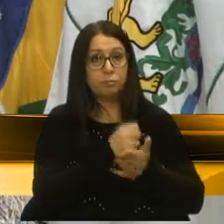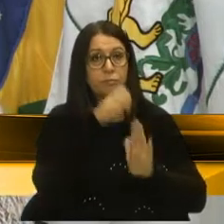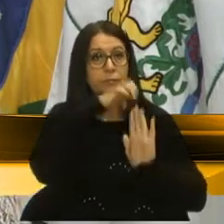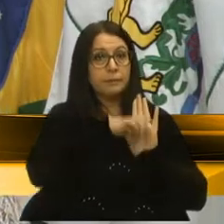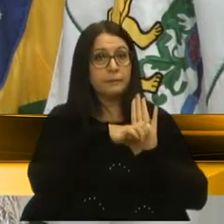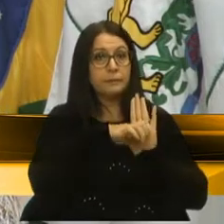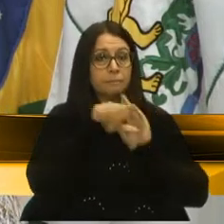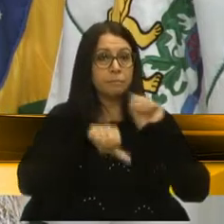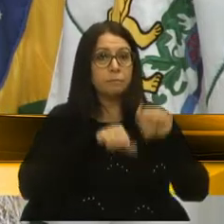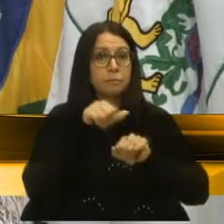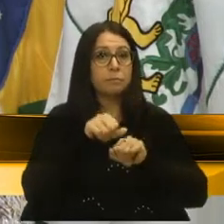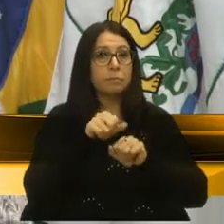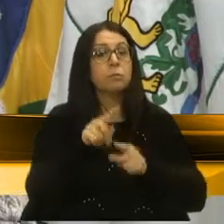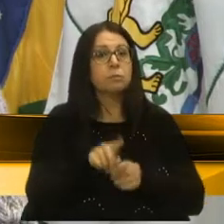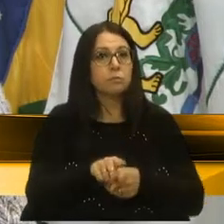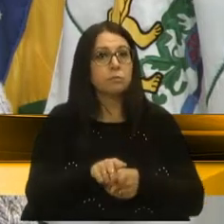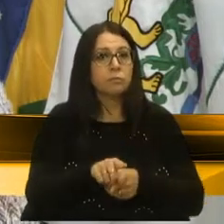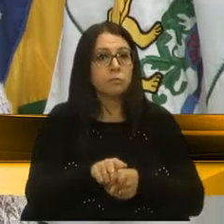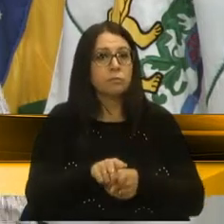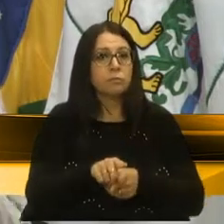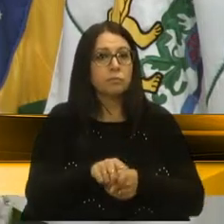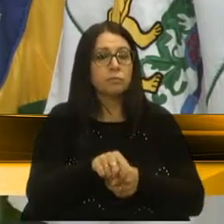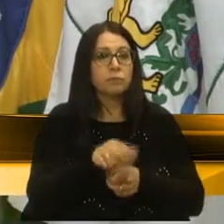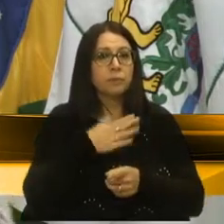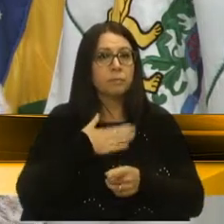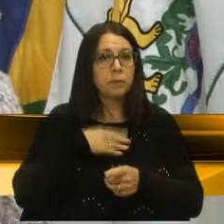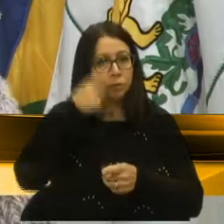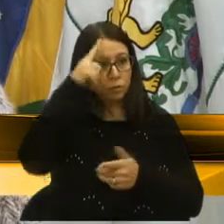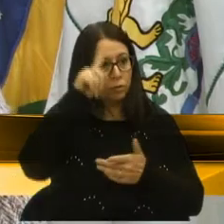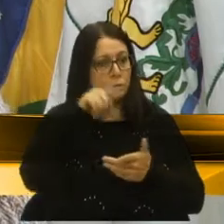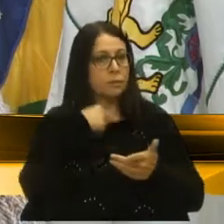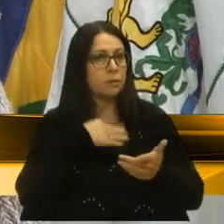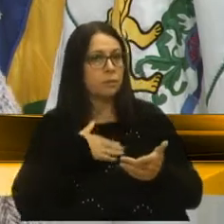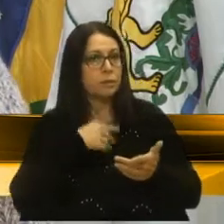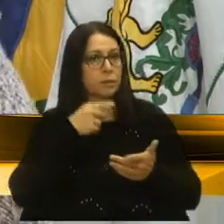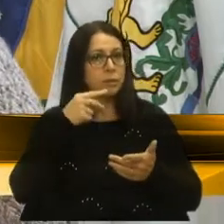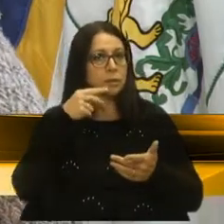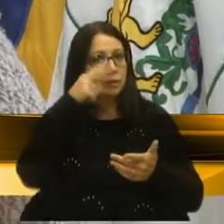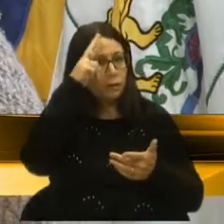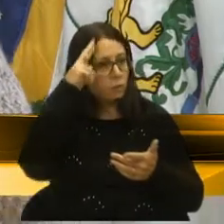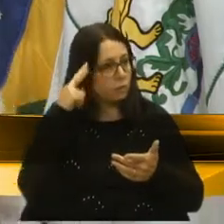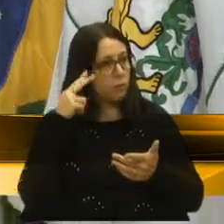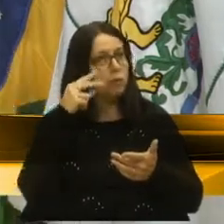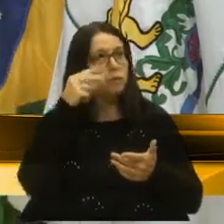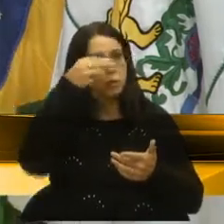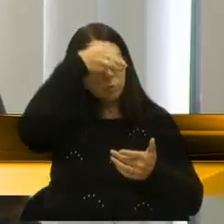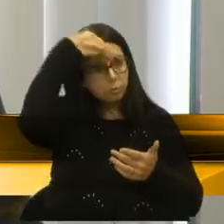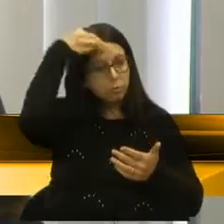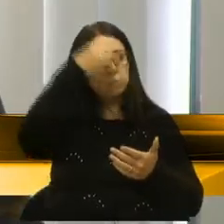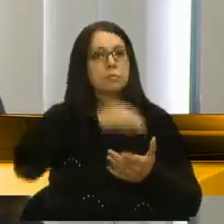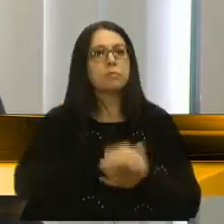né, modificativa aqui, de minha autoria, do vereador Kiko e do vereador Rafael Bueno. Próximo.